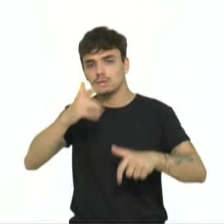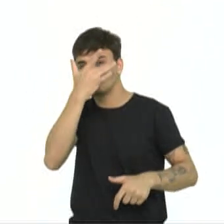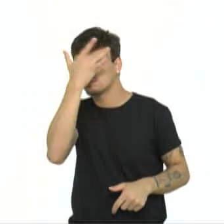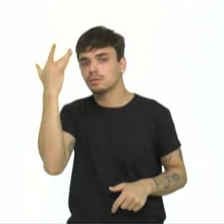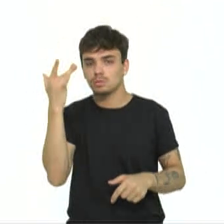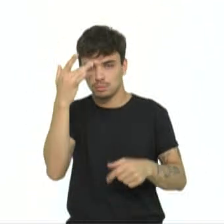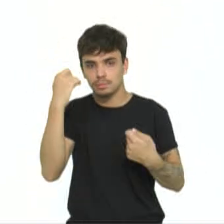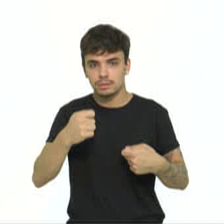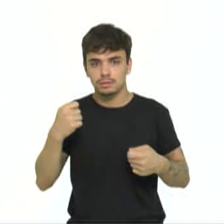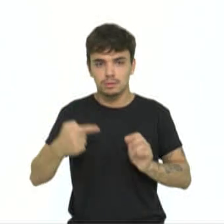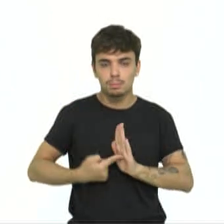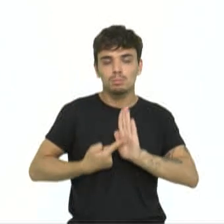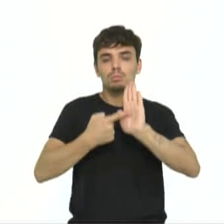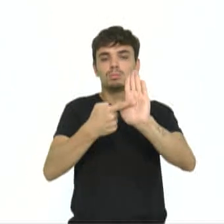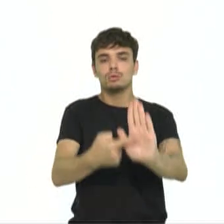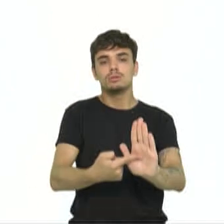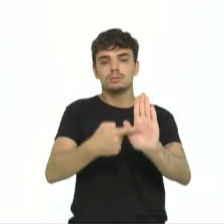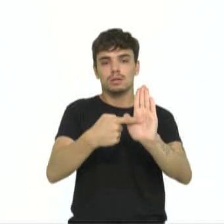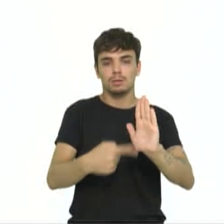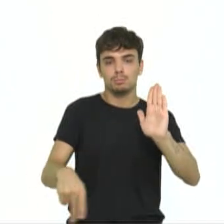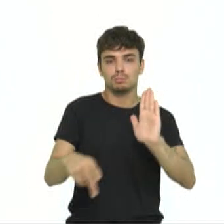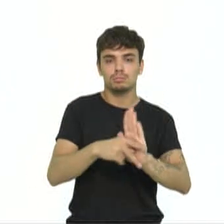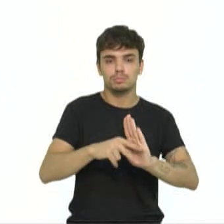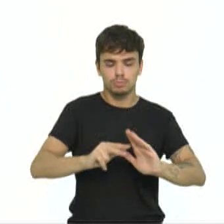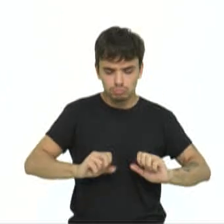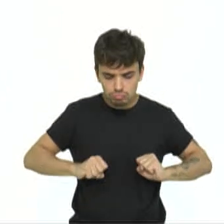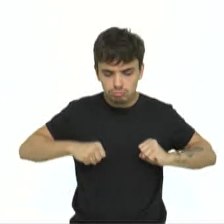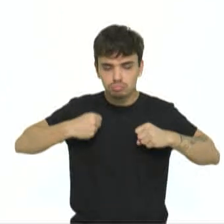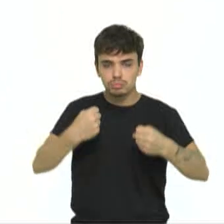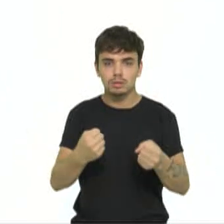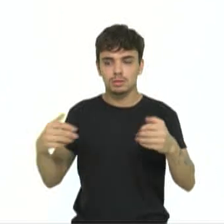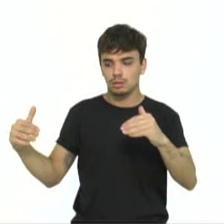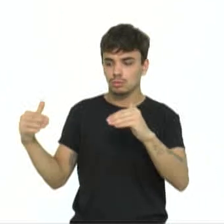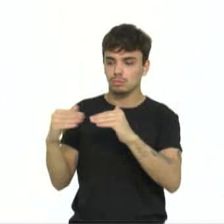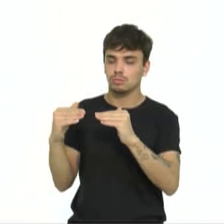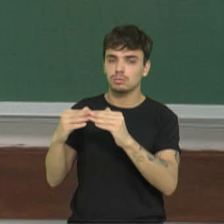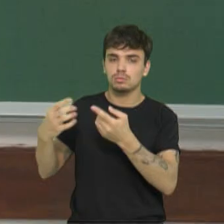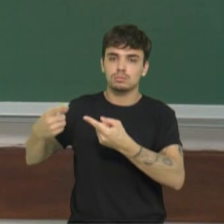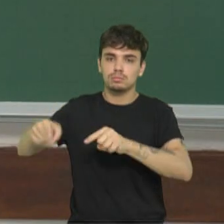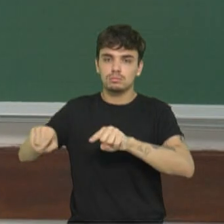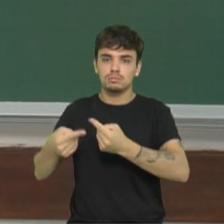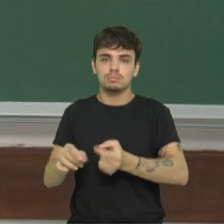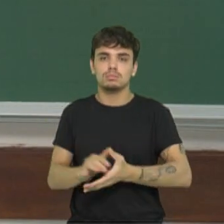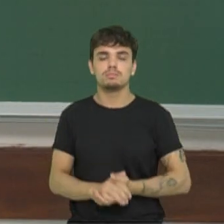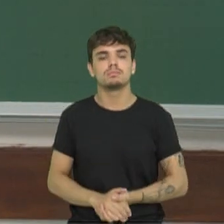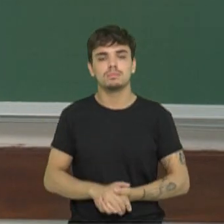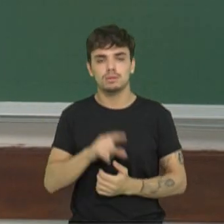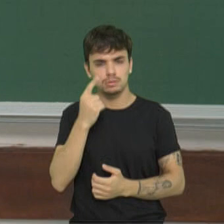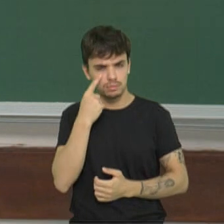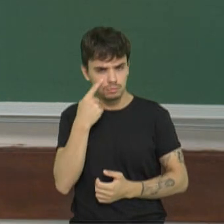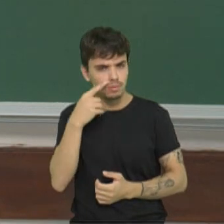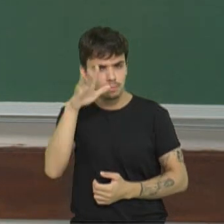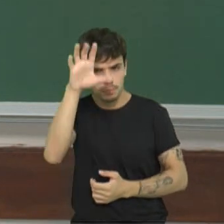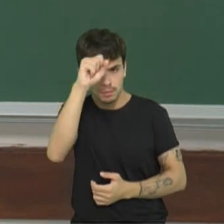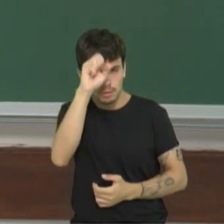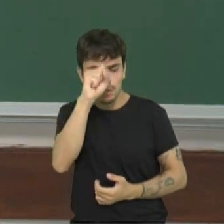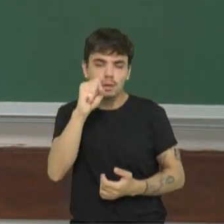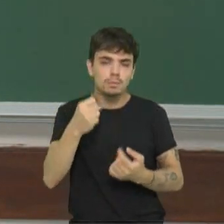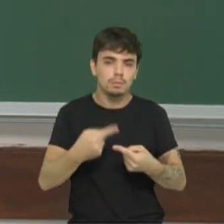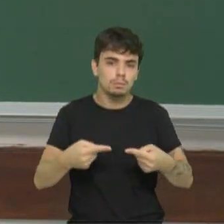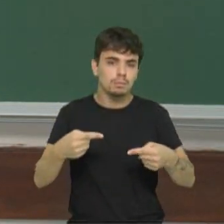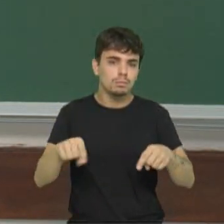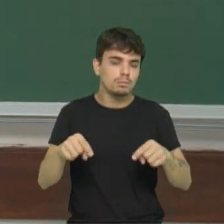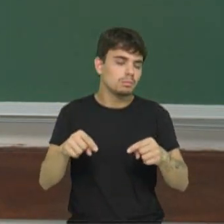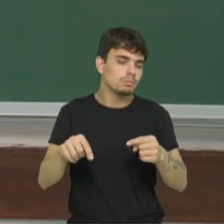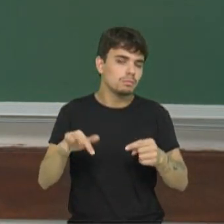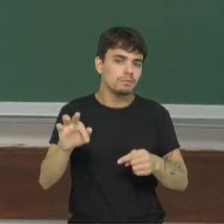competidores precisam mostrar seu potencial de acordo com a música. Então, nós aprendemos que o freestyle era aquele estilo que, na